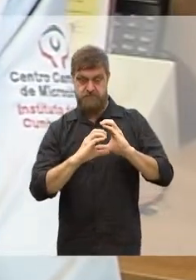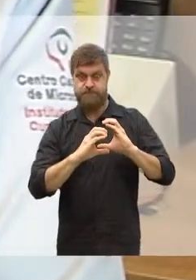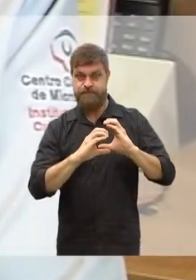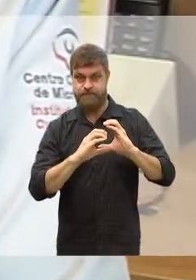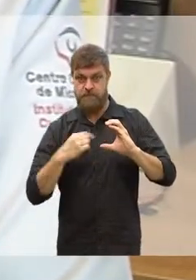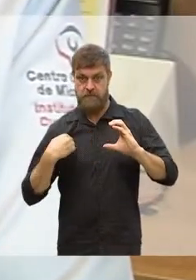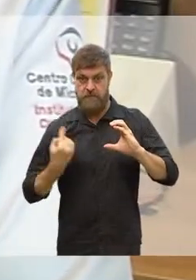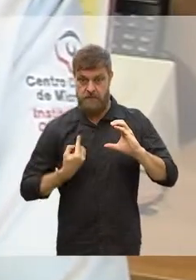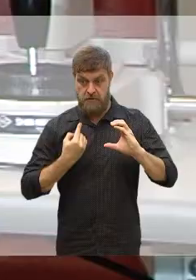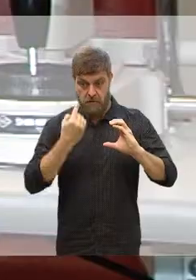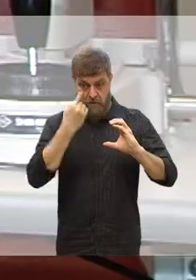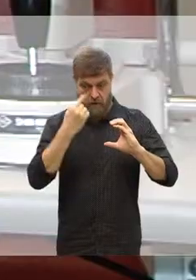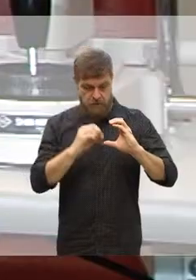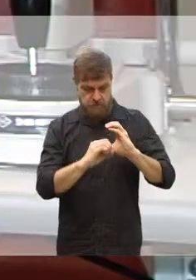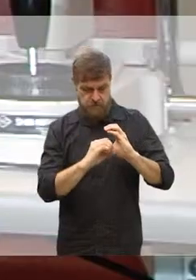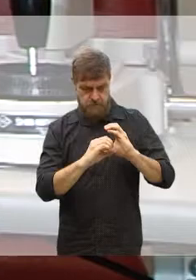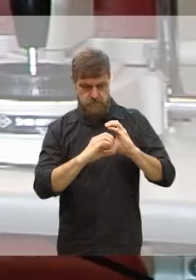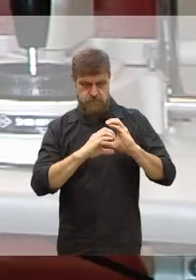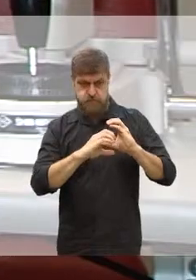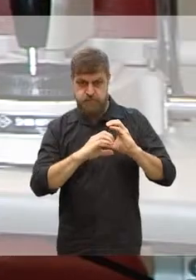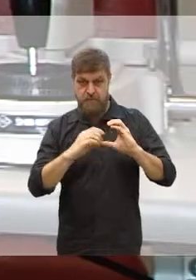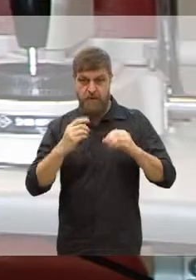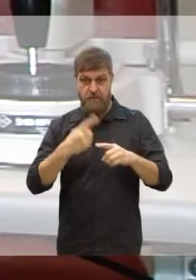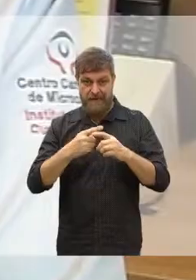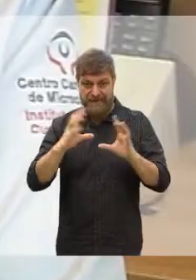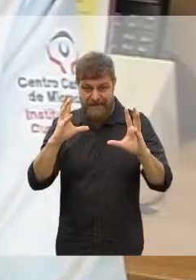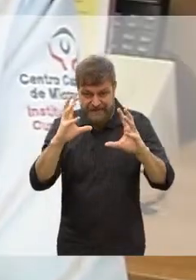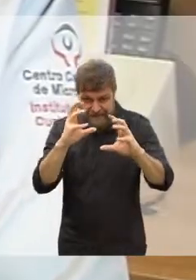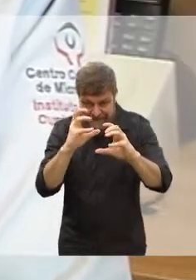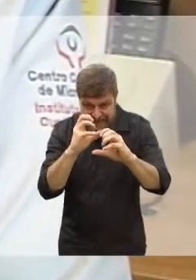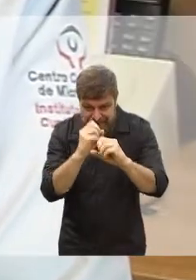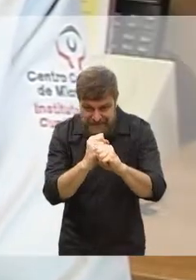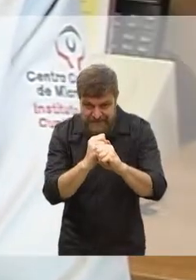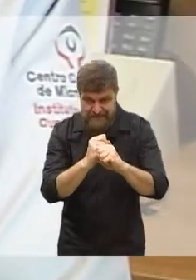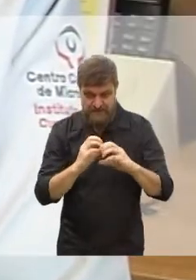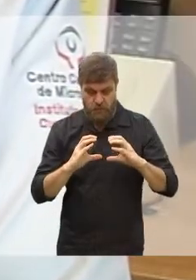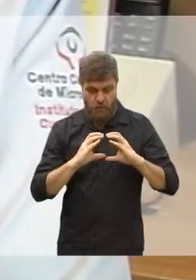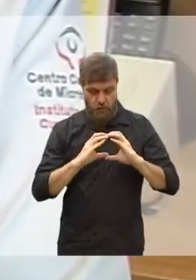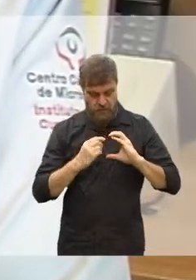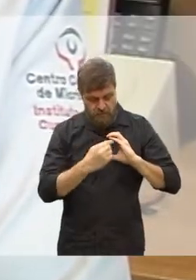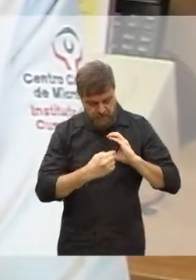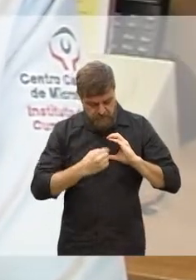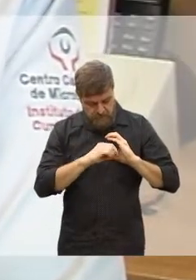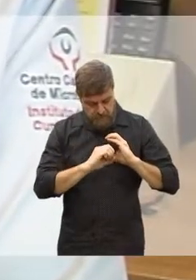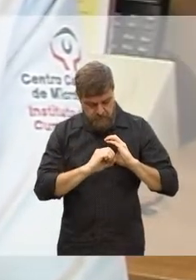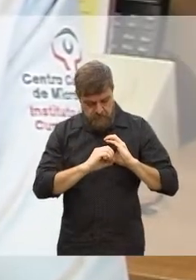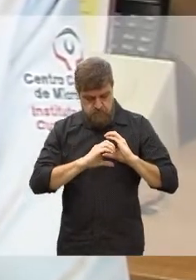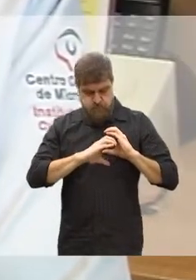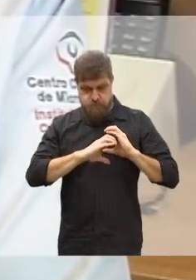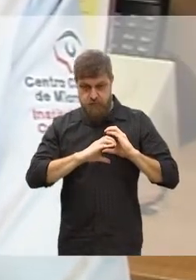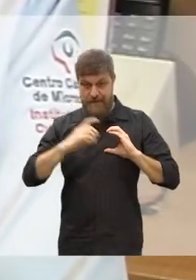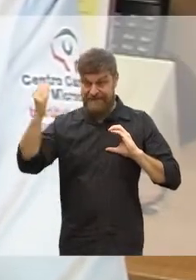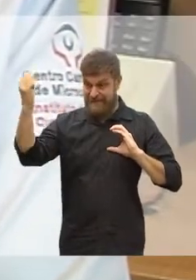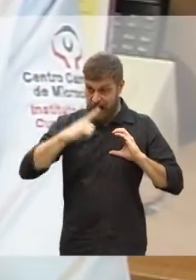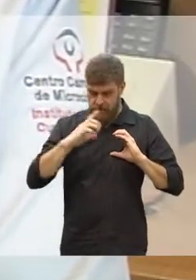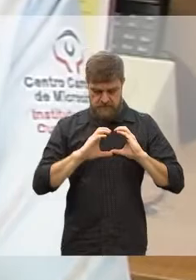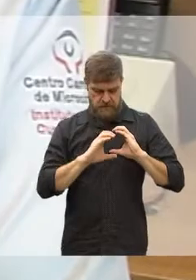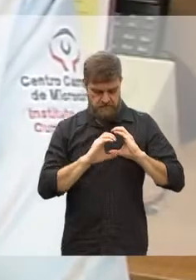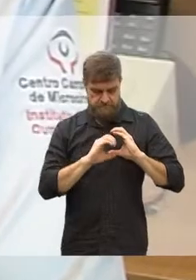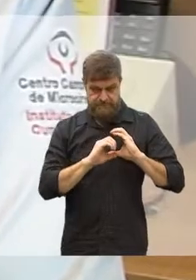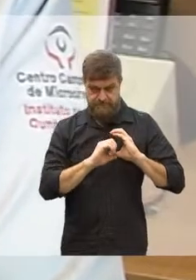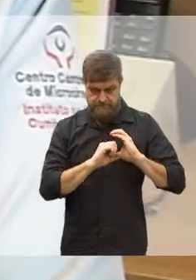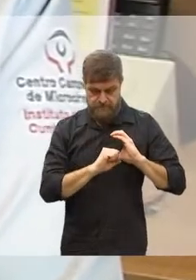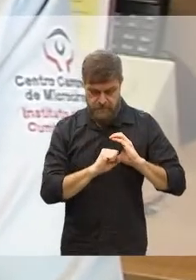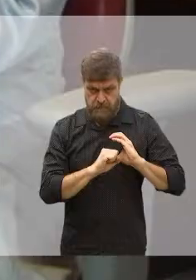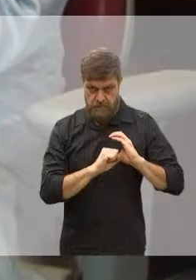O nosso filtro natural, o nosso diafragma do olho, que ele, na presença da luz, ele fecha, modula